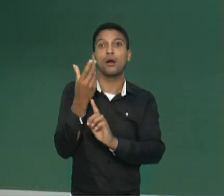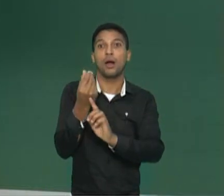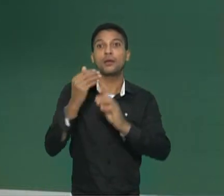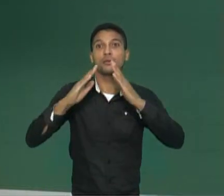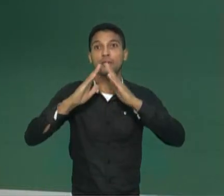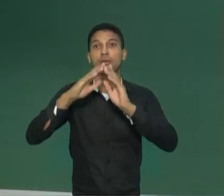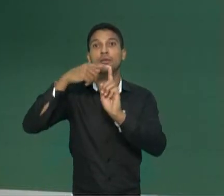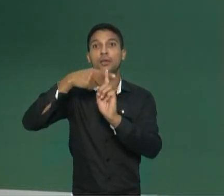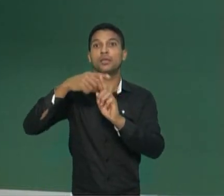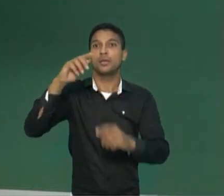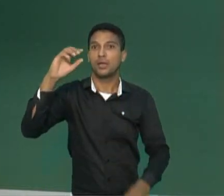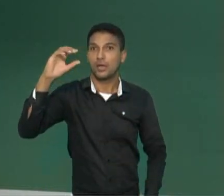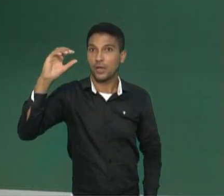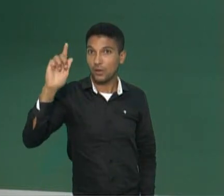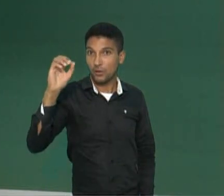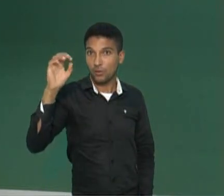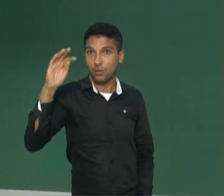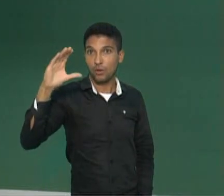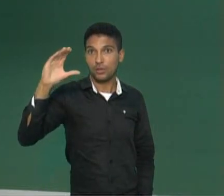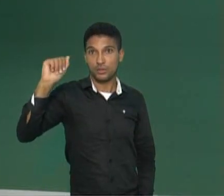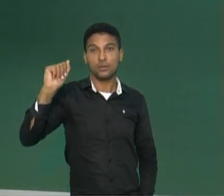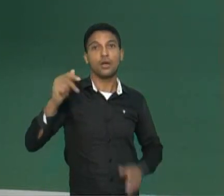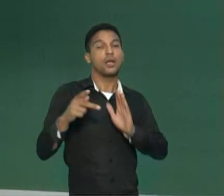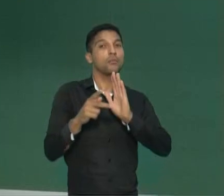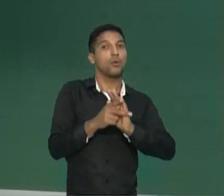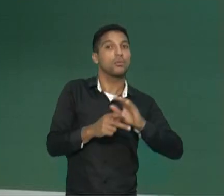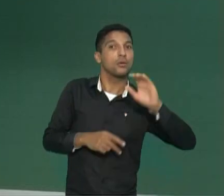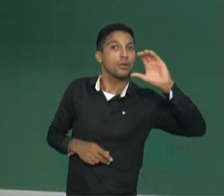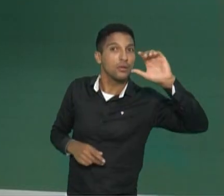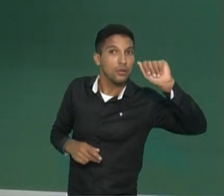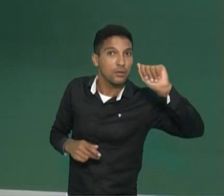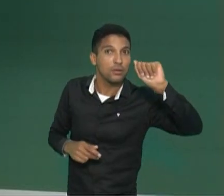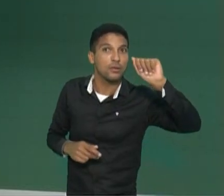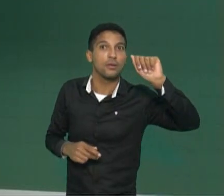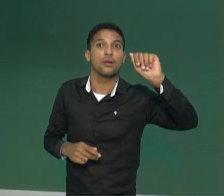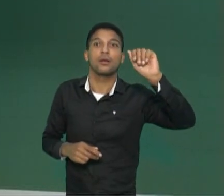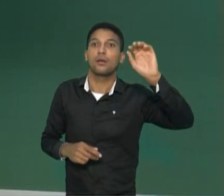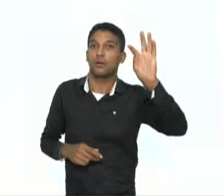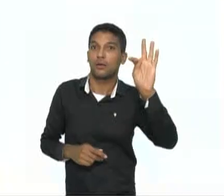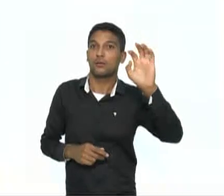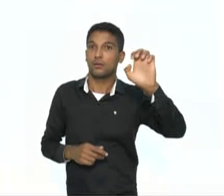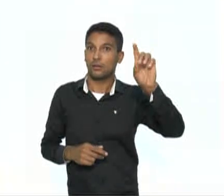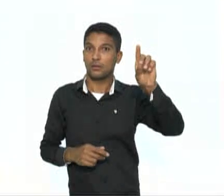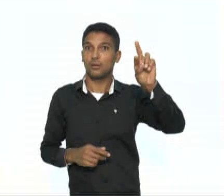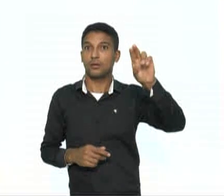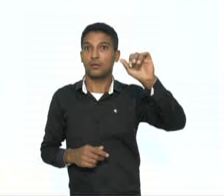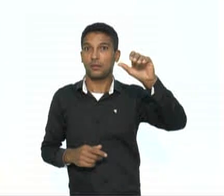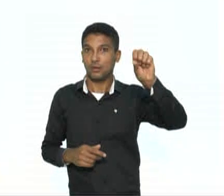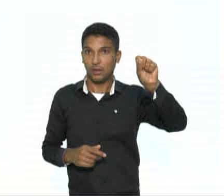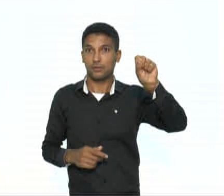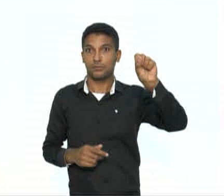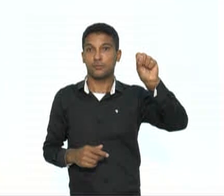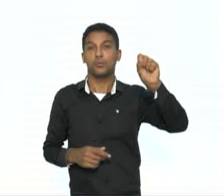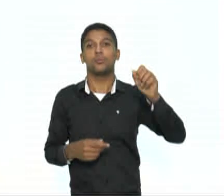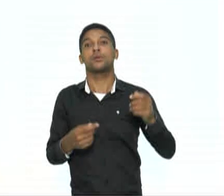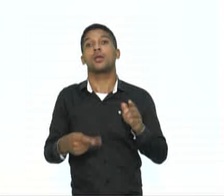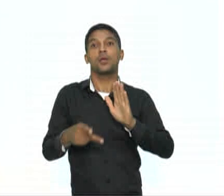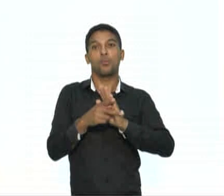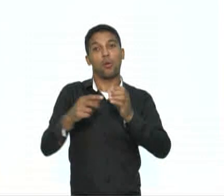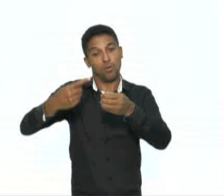centros urbanos, e as românicas eram de centros rurais. Tá? Então vamos lá. Instala-se a cristandade num